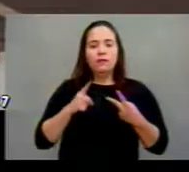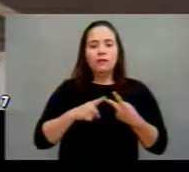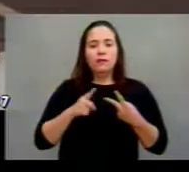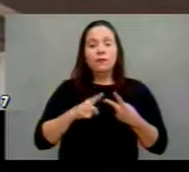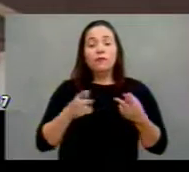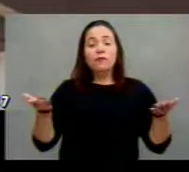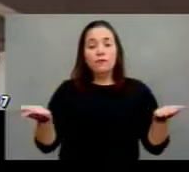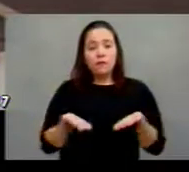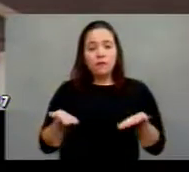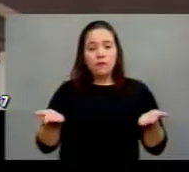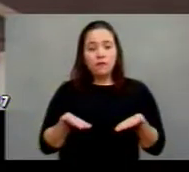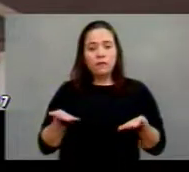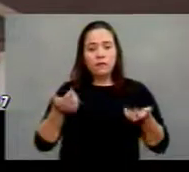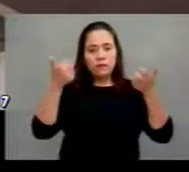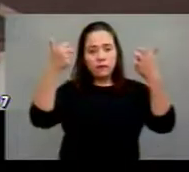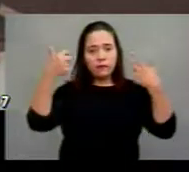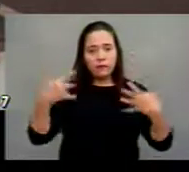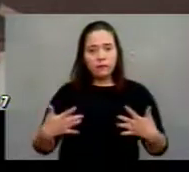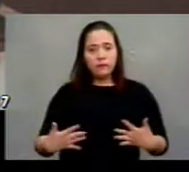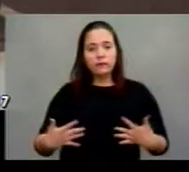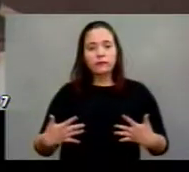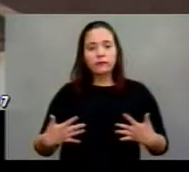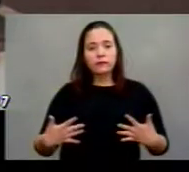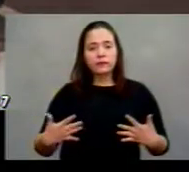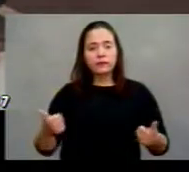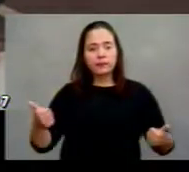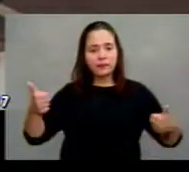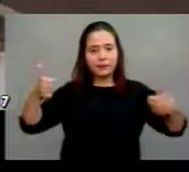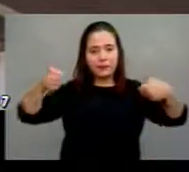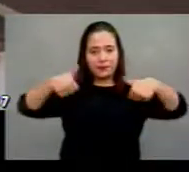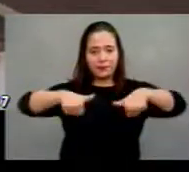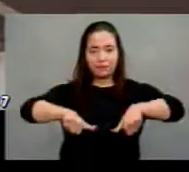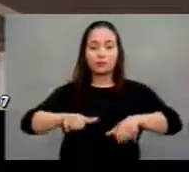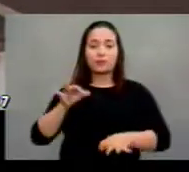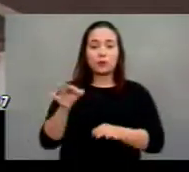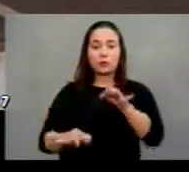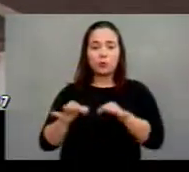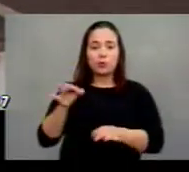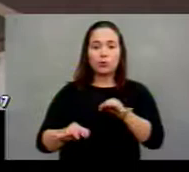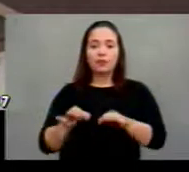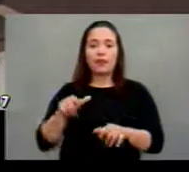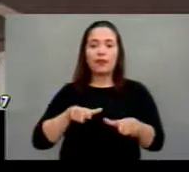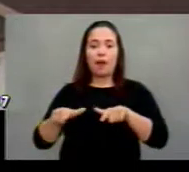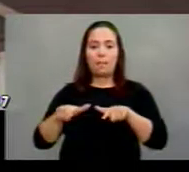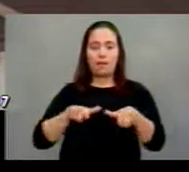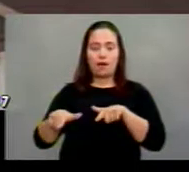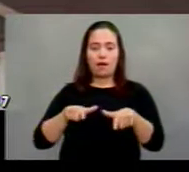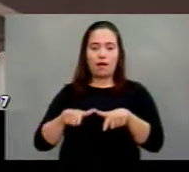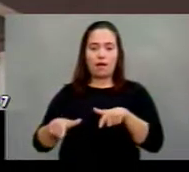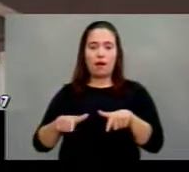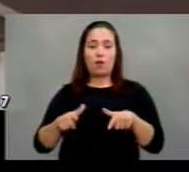Falo agora do ponto de vista dos retrocessos na Justiça do Trabalho, onde,